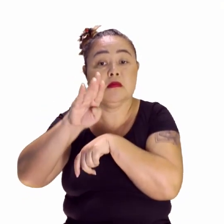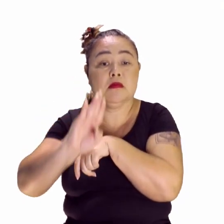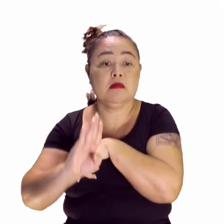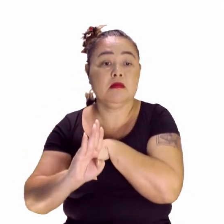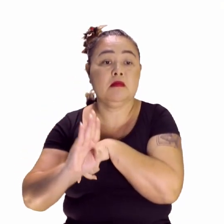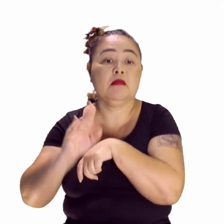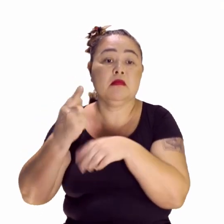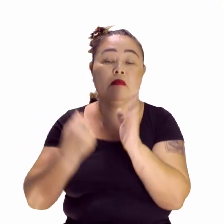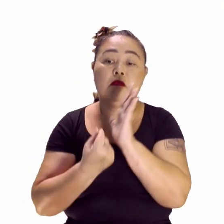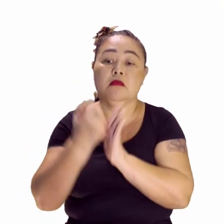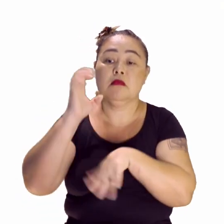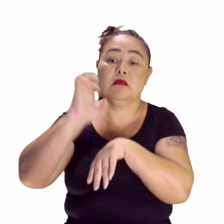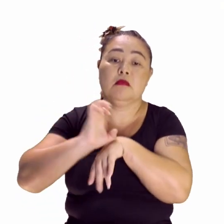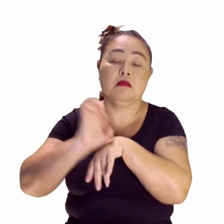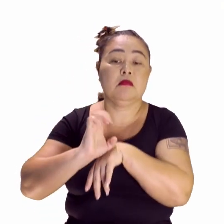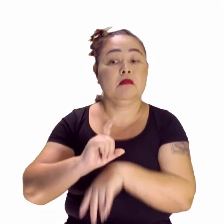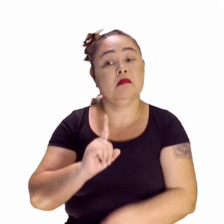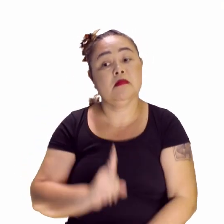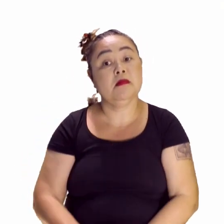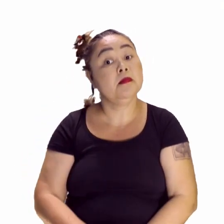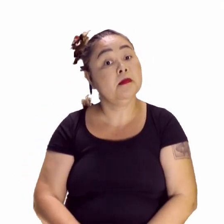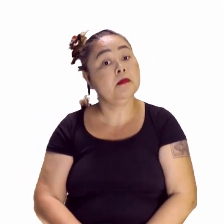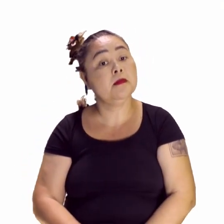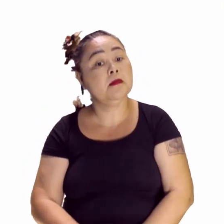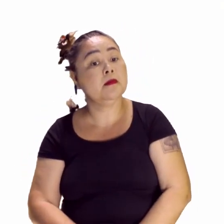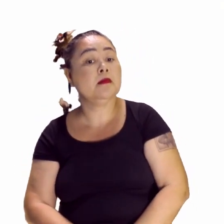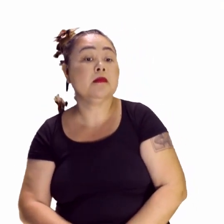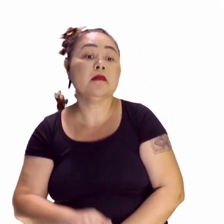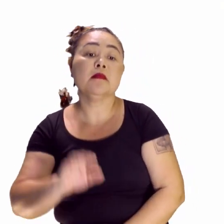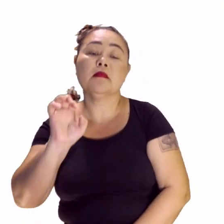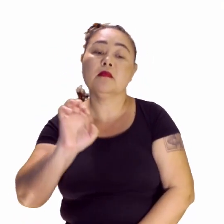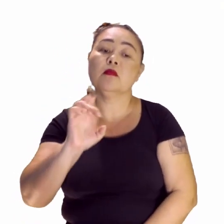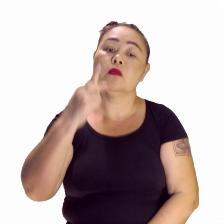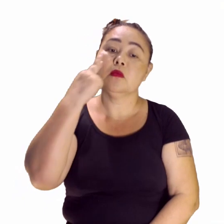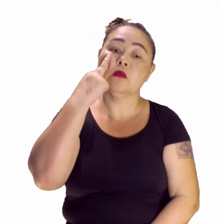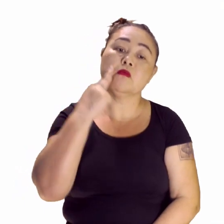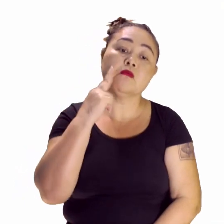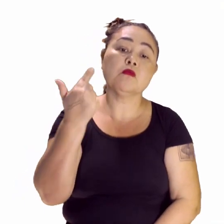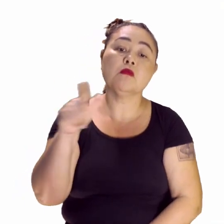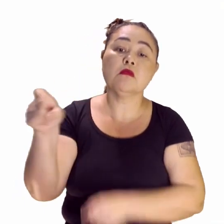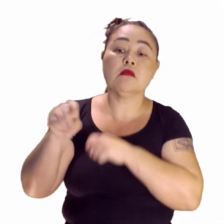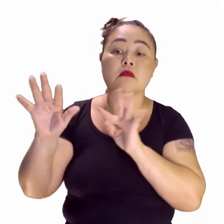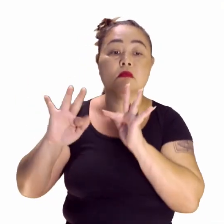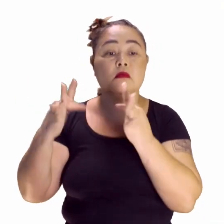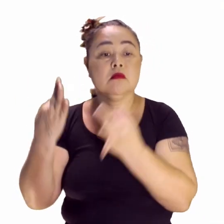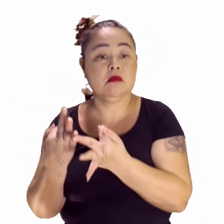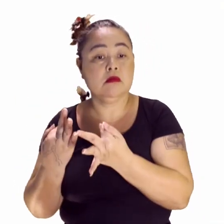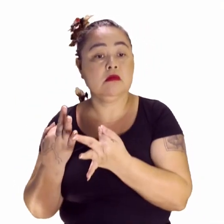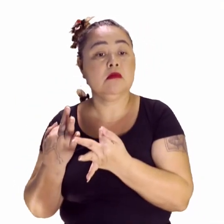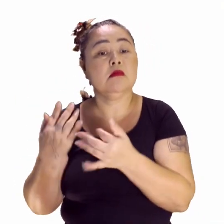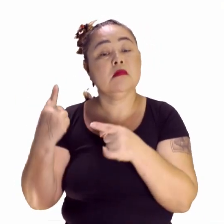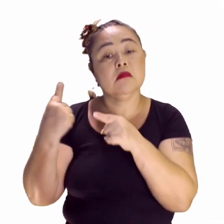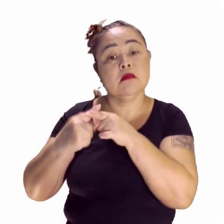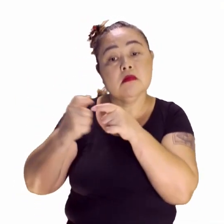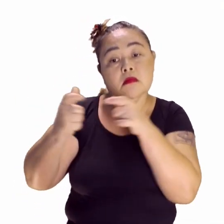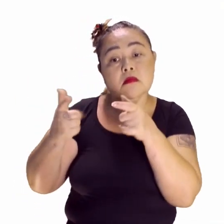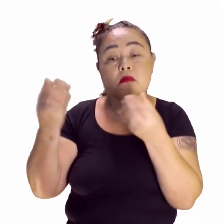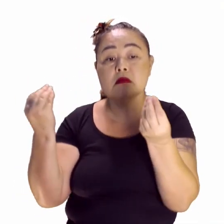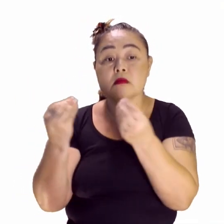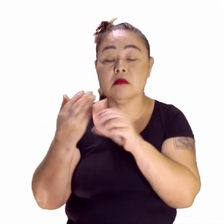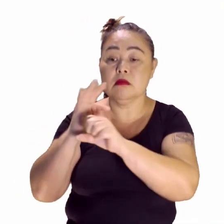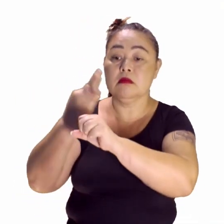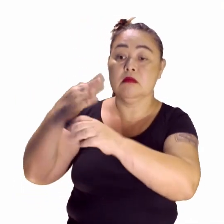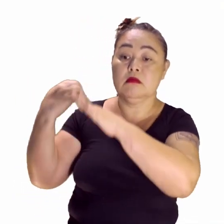participação do PIB na economia rondoniense. Rondônia não tem agricultura familiar, pois a maioria é formada